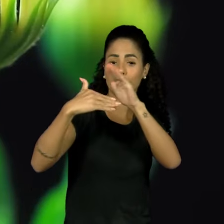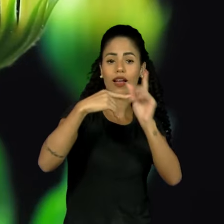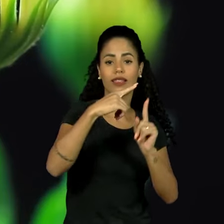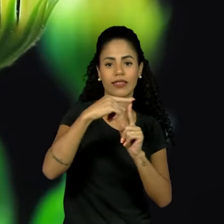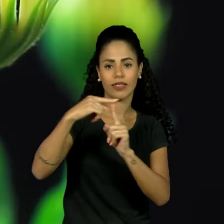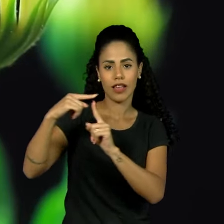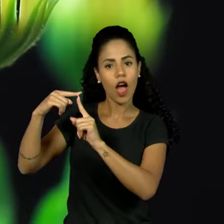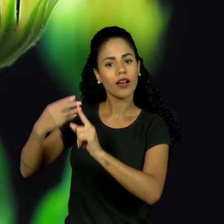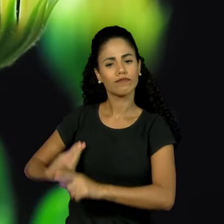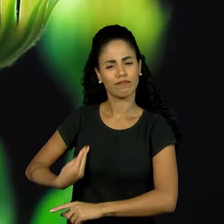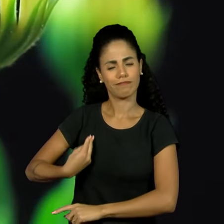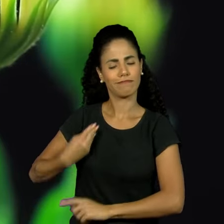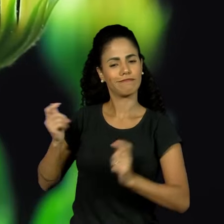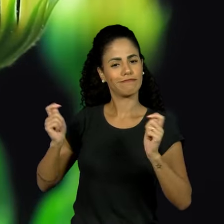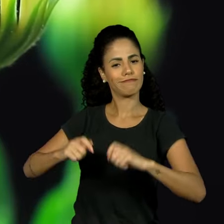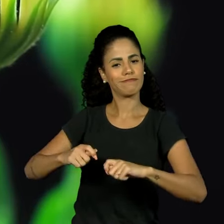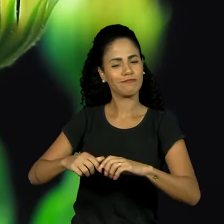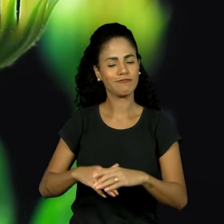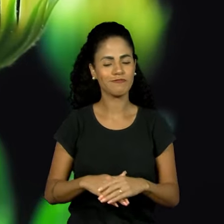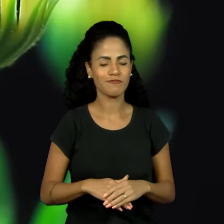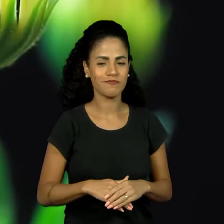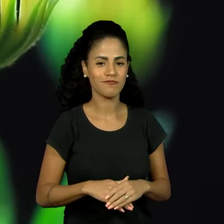pela sobrevivência.